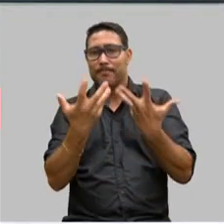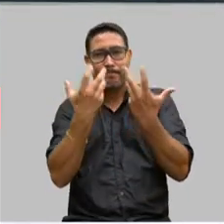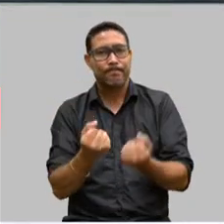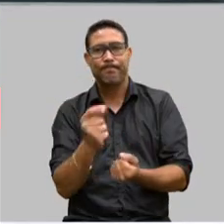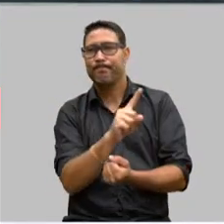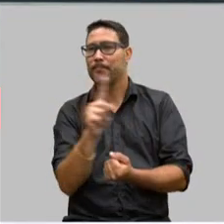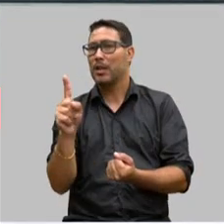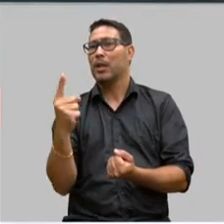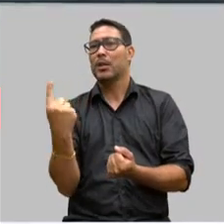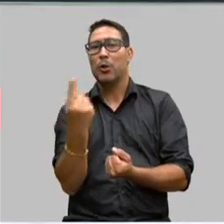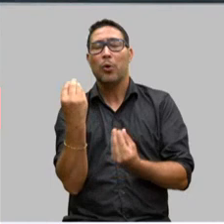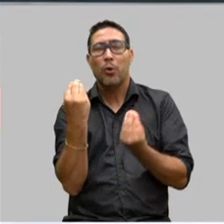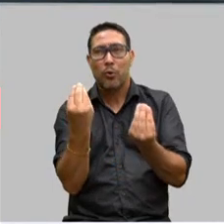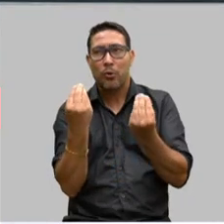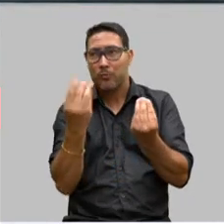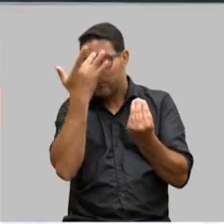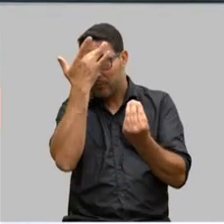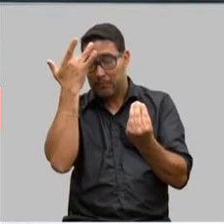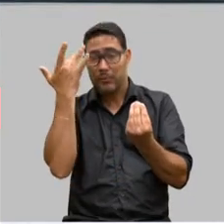possam